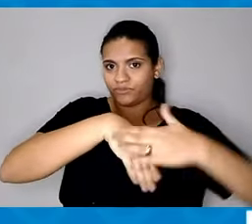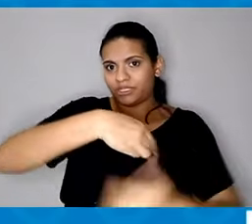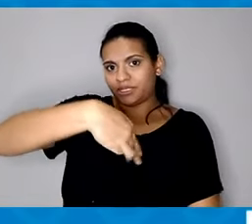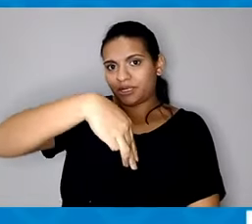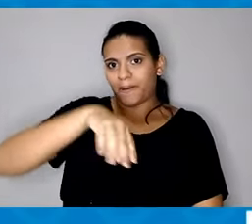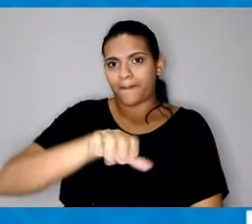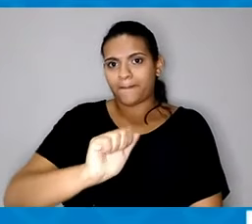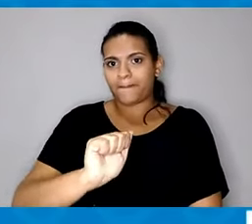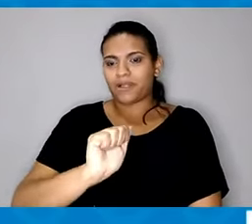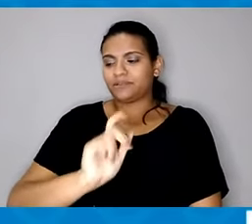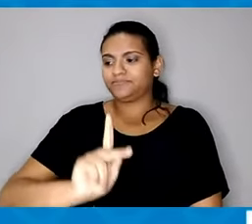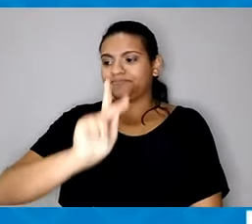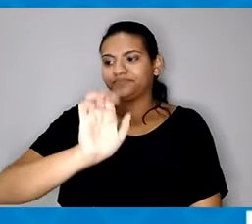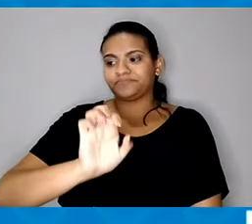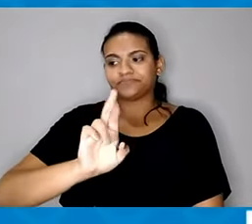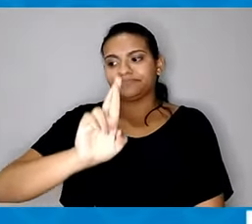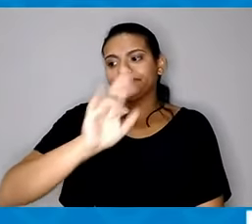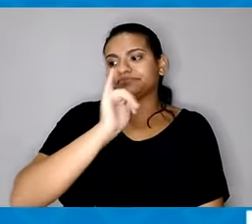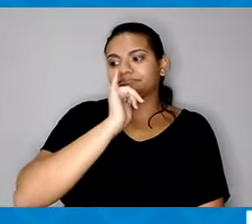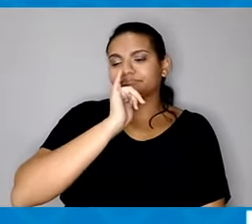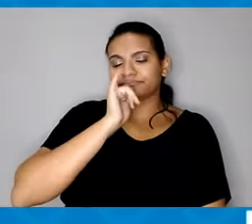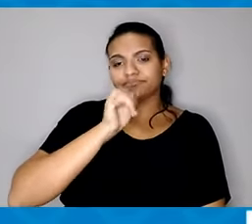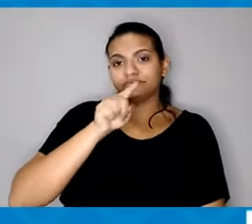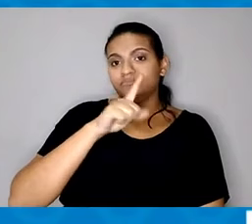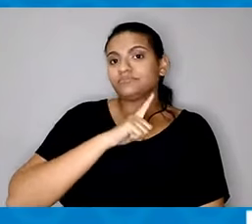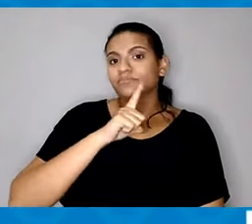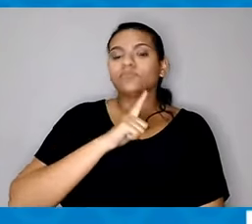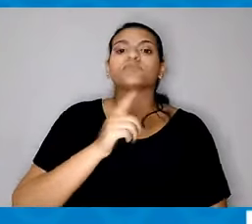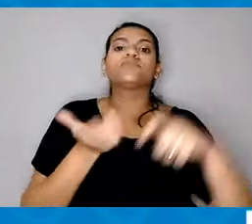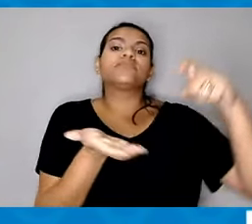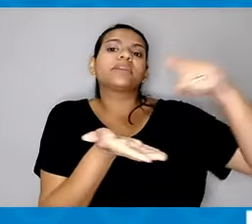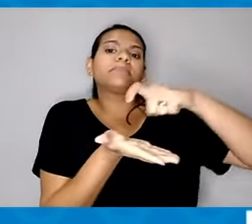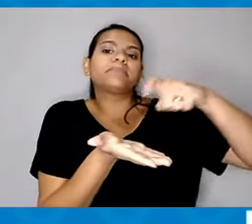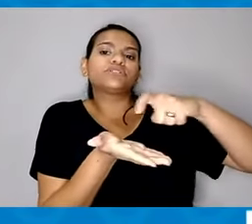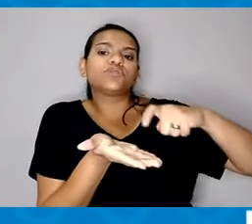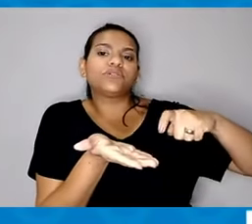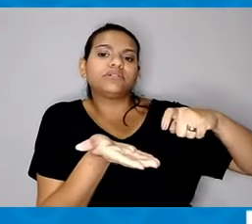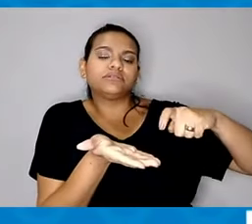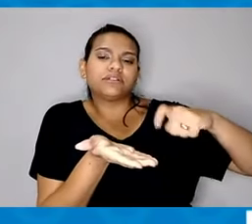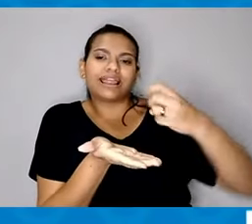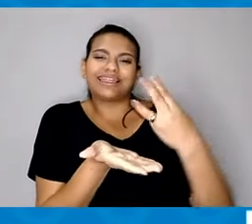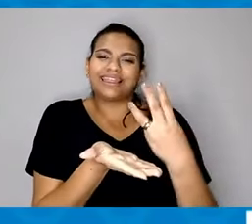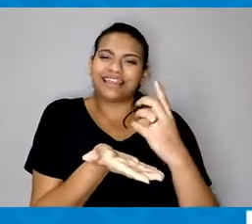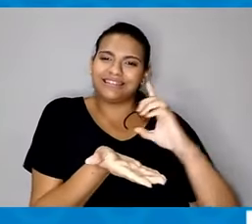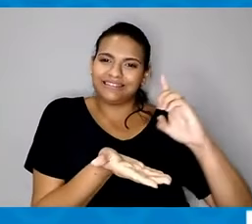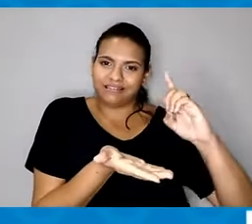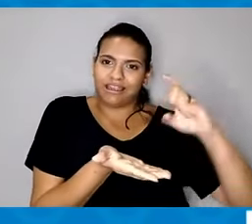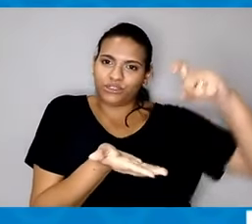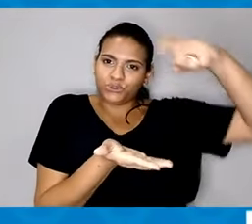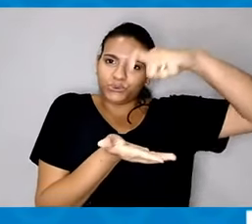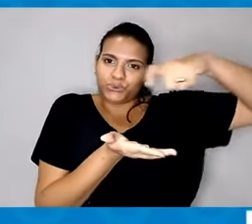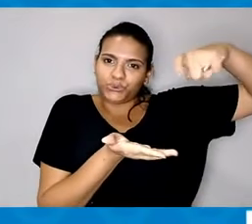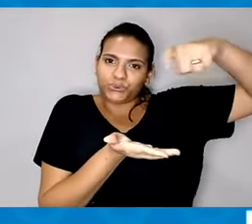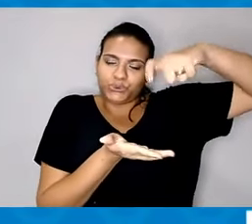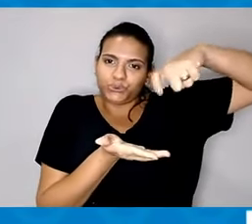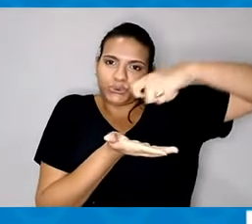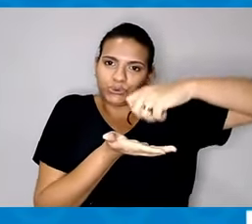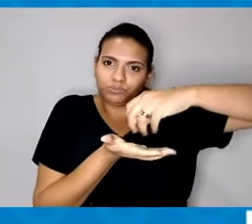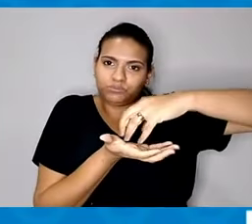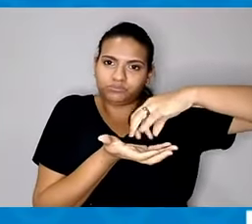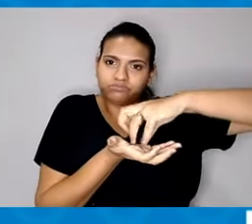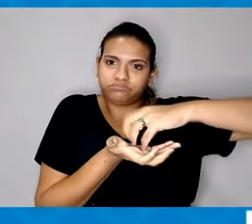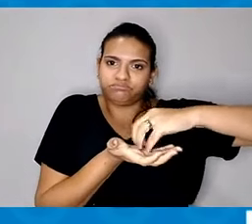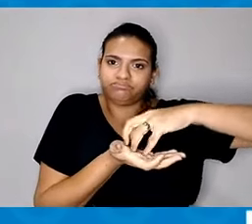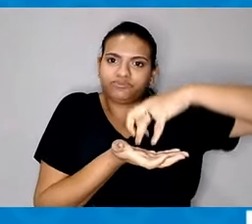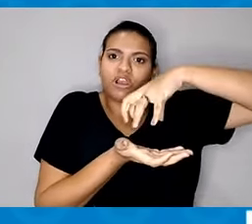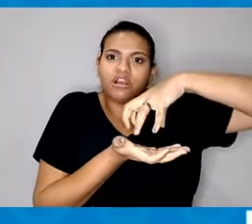por exemplo, mas também podem ser feitas de figuras de PET, garrafas PET, onde você trabalha aquilo inicialmente